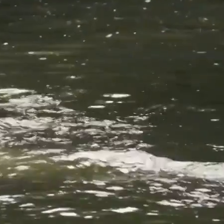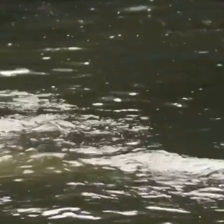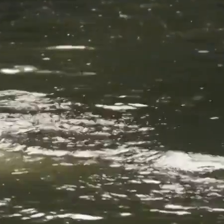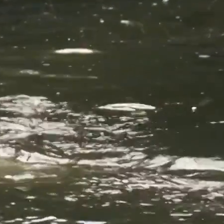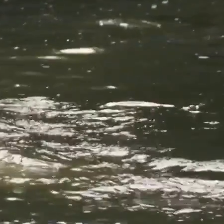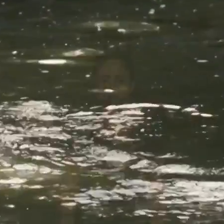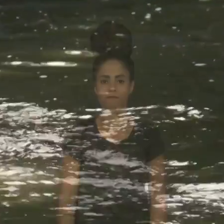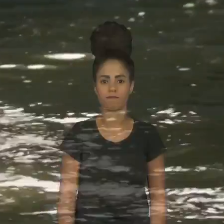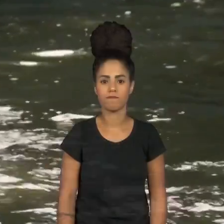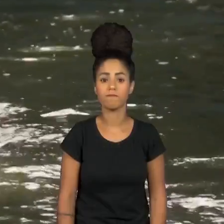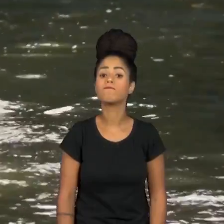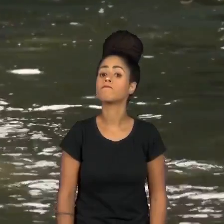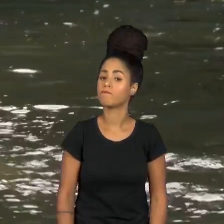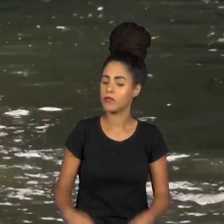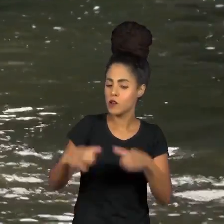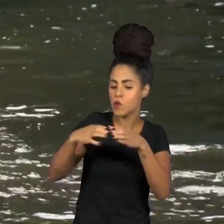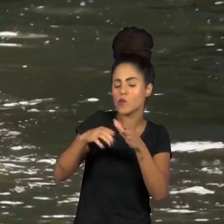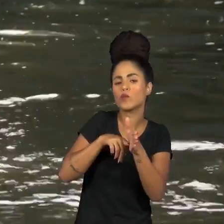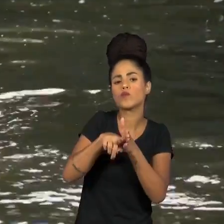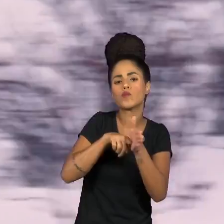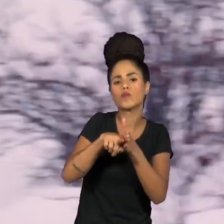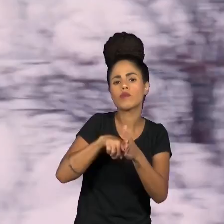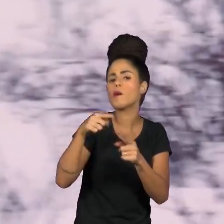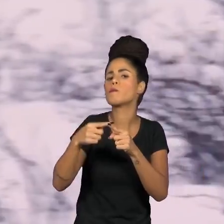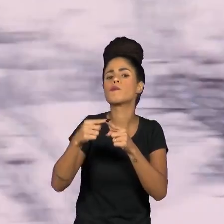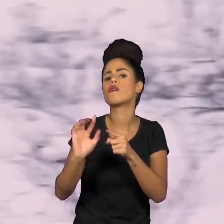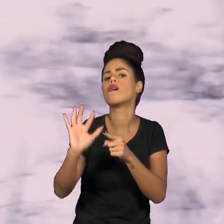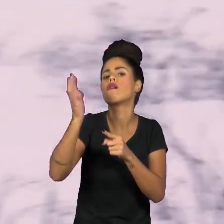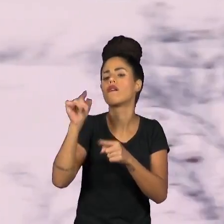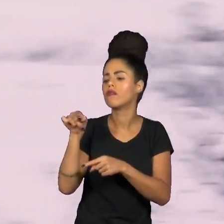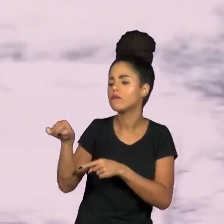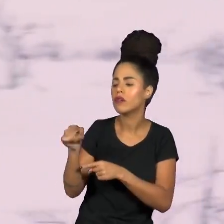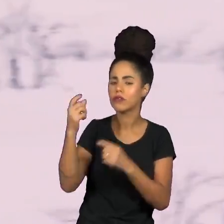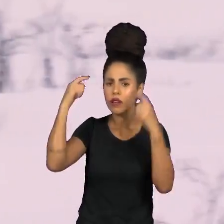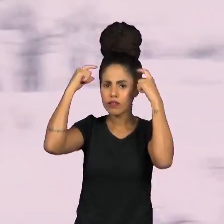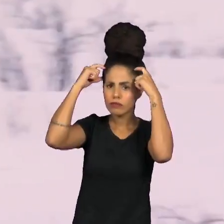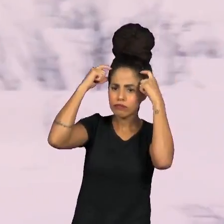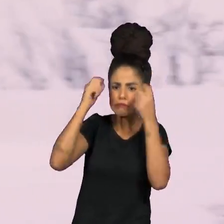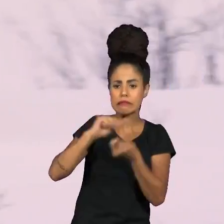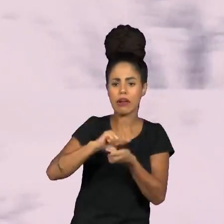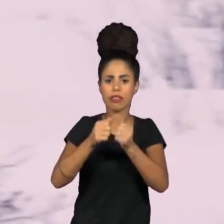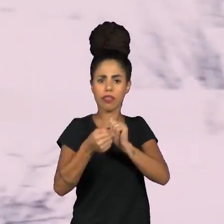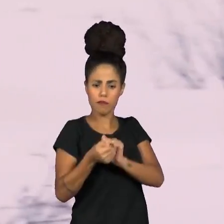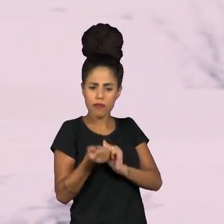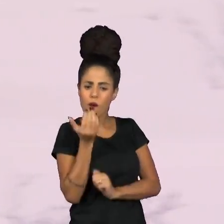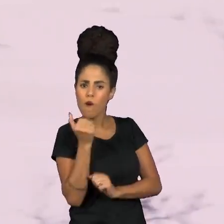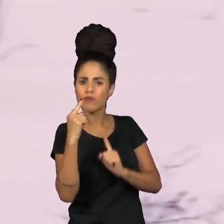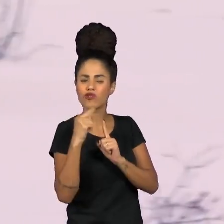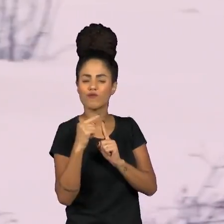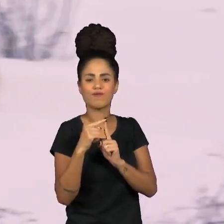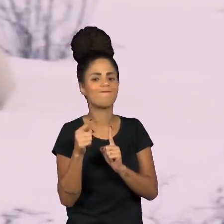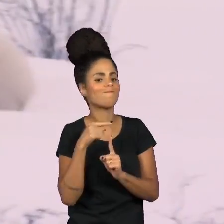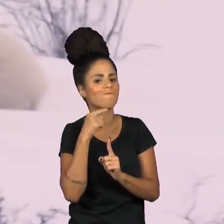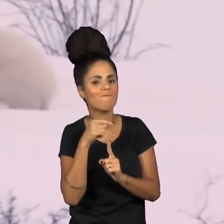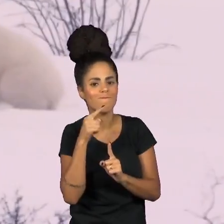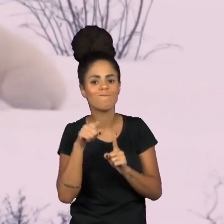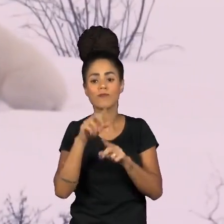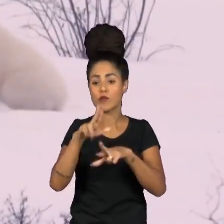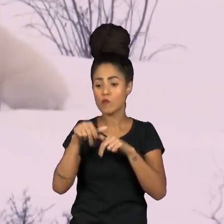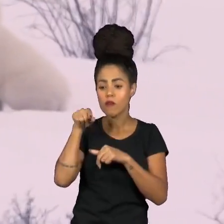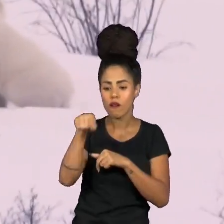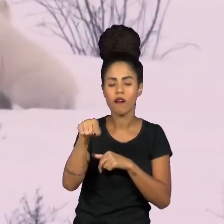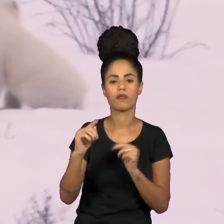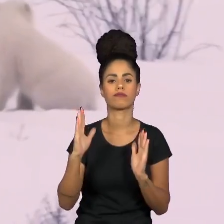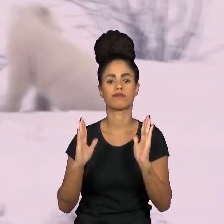Segundo os pesquisadores, isso acontece porque eles não conseguem adaptar a dieta às condições do solo.